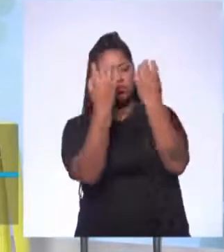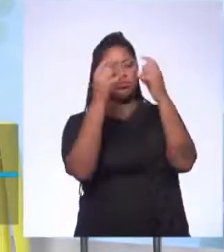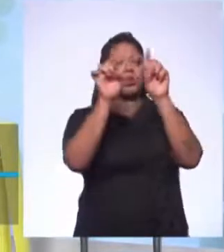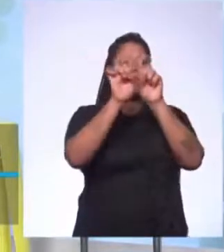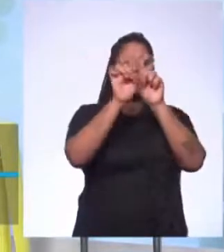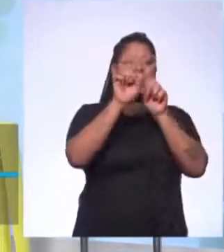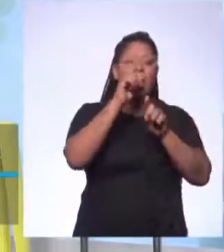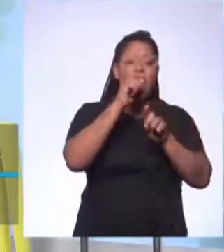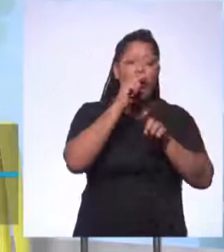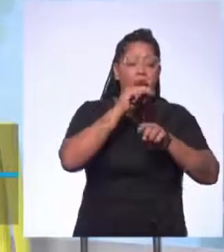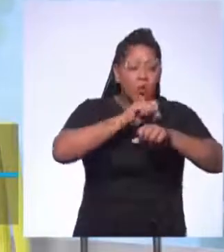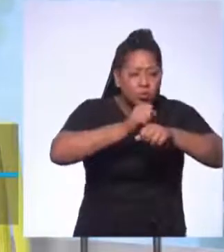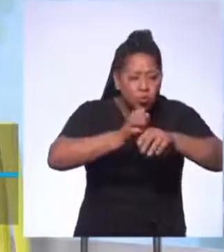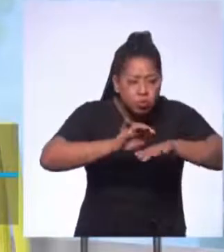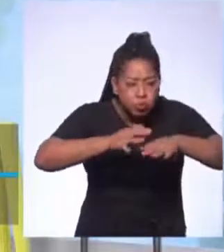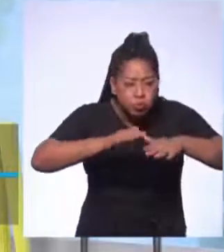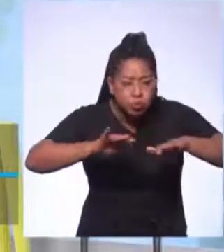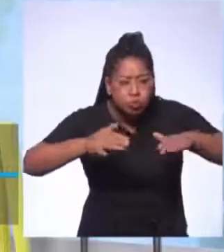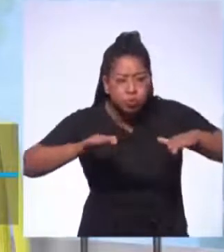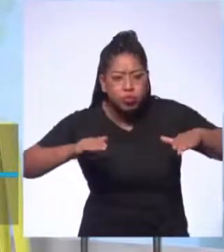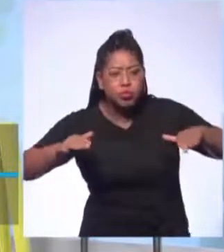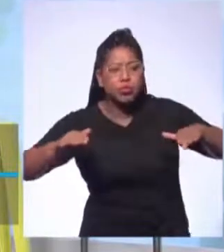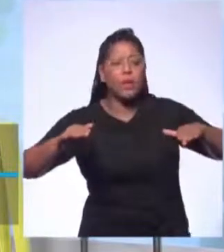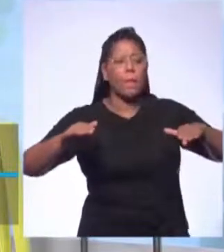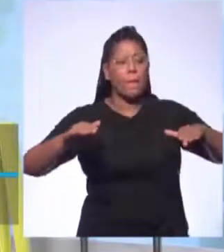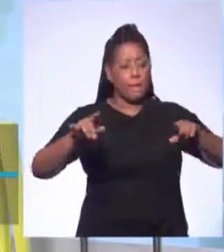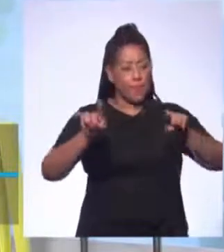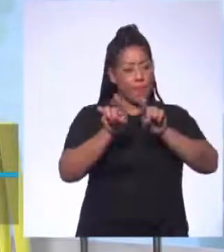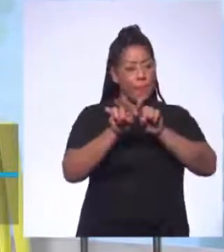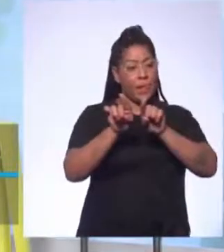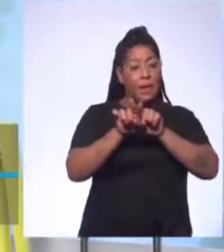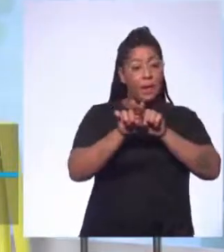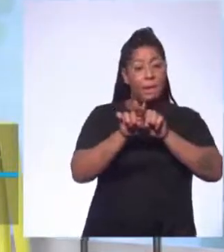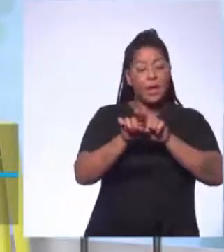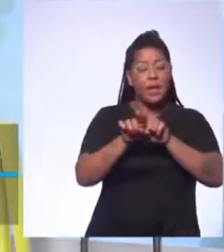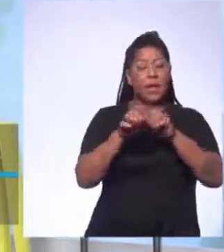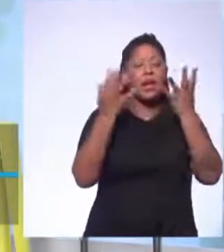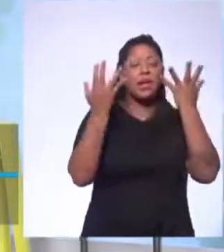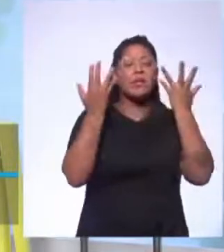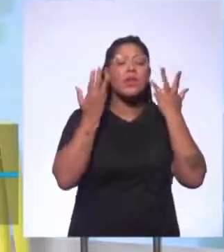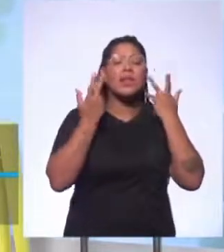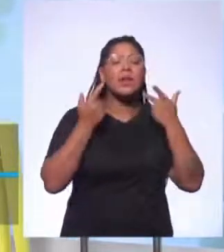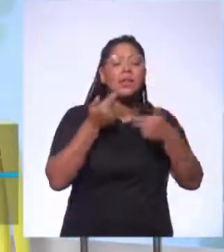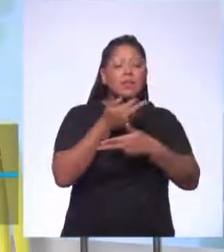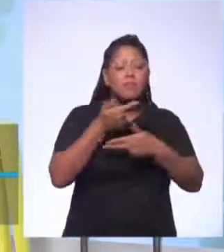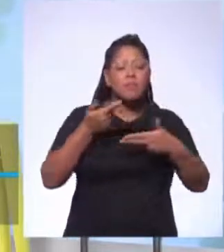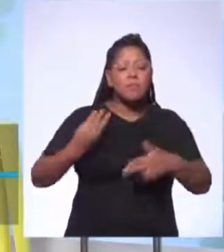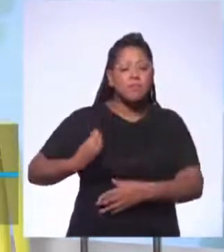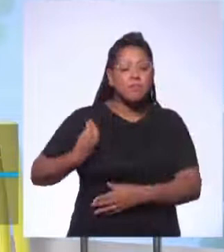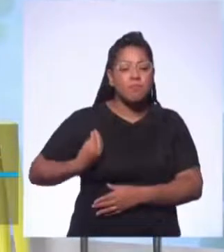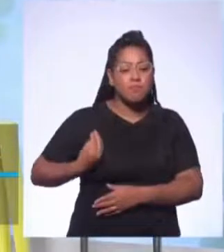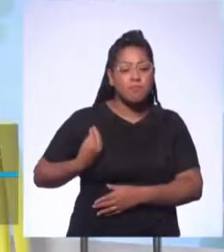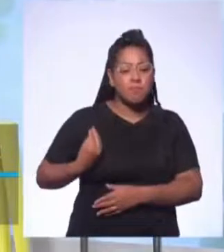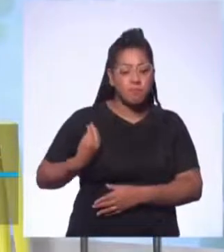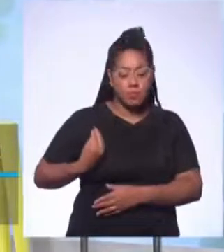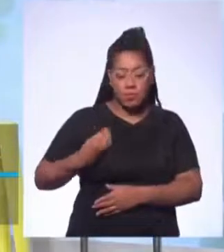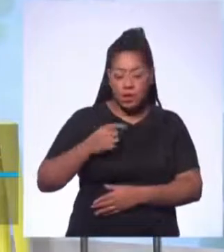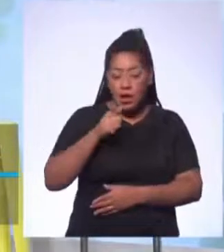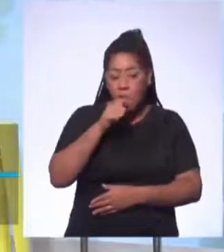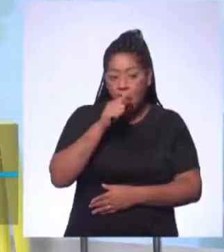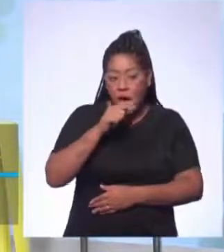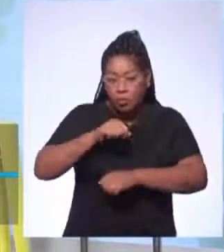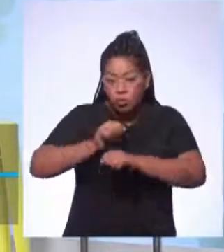as algas, elas são fundamentais, as algas marinhas, para a renovação do oxigênio, porque durante a